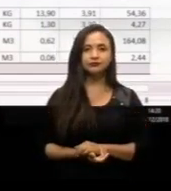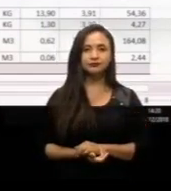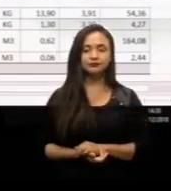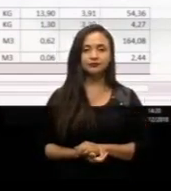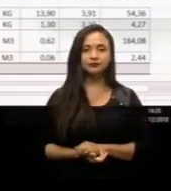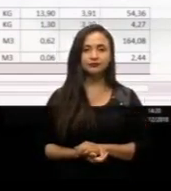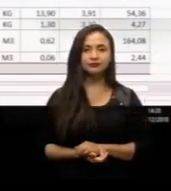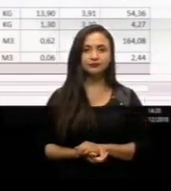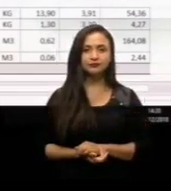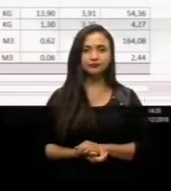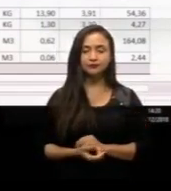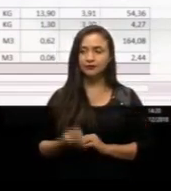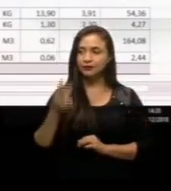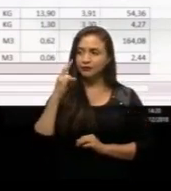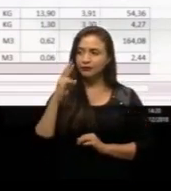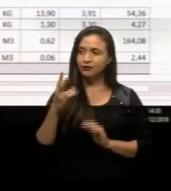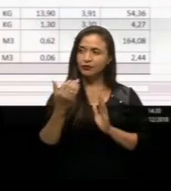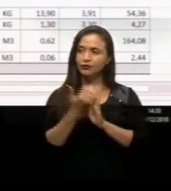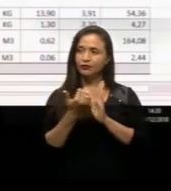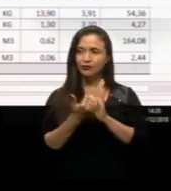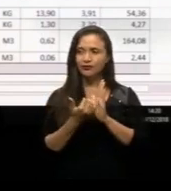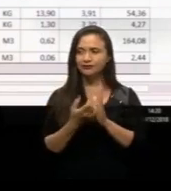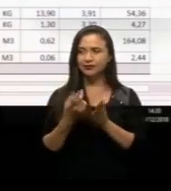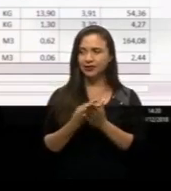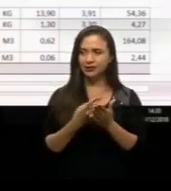Ok, vamos dar uma olhadinha nessa conta aqui que não está batendo.